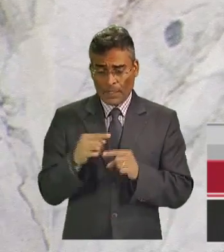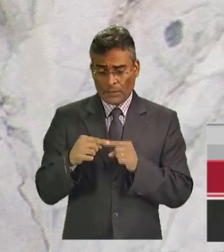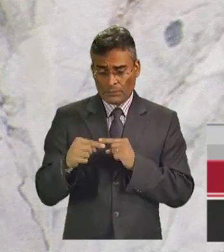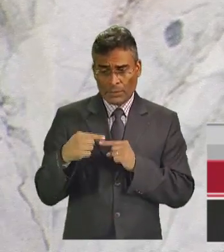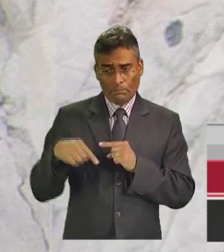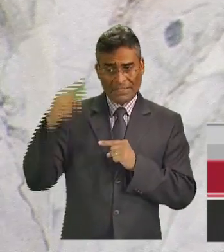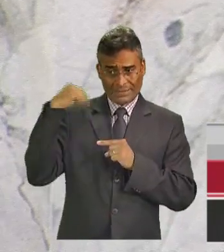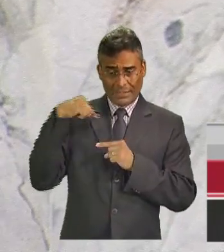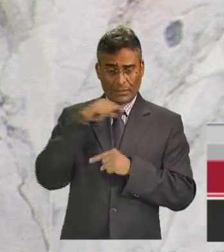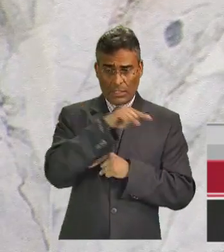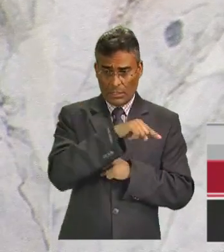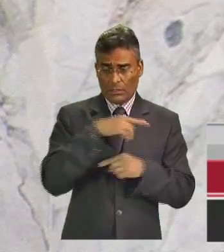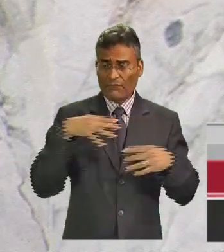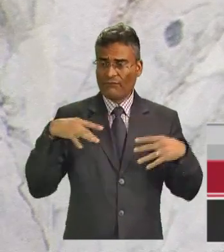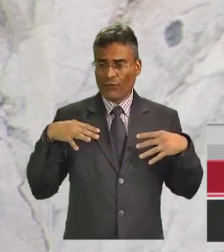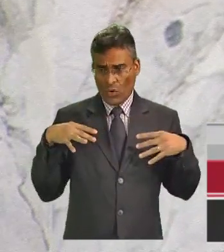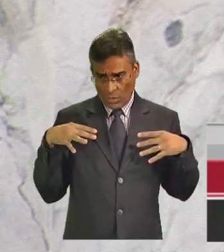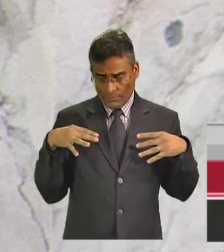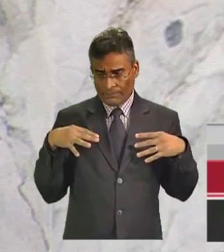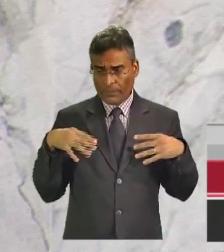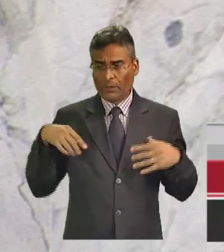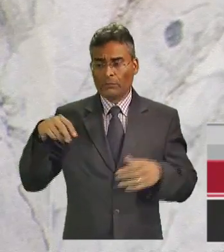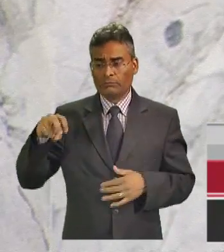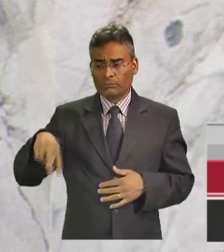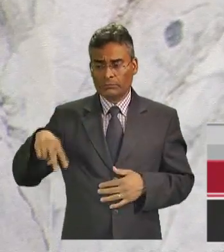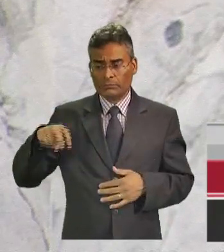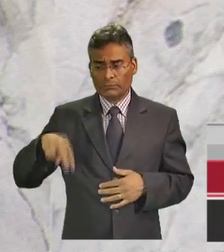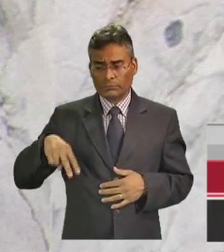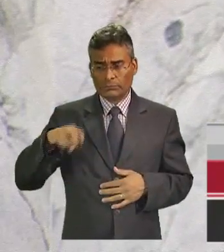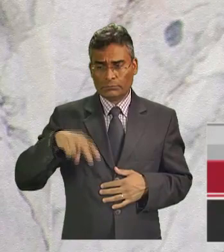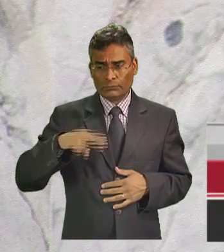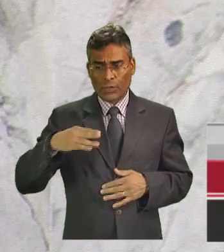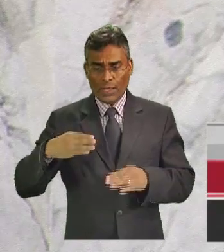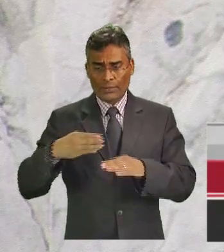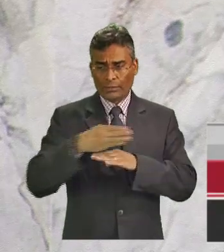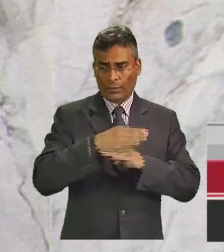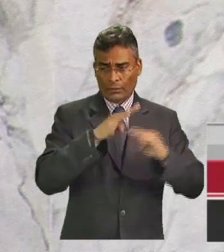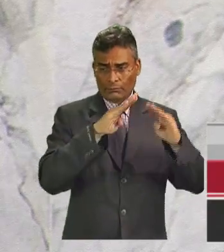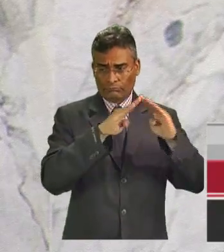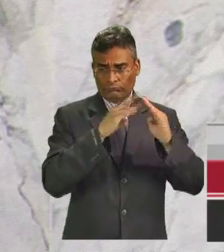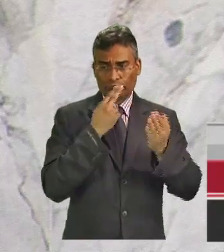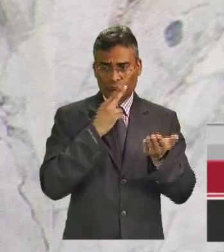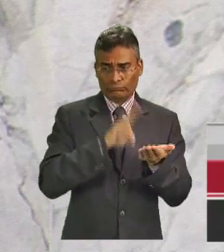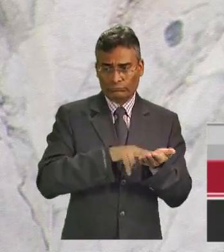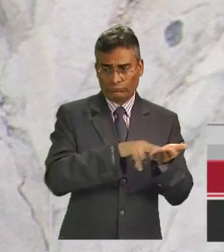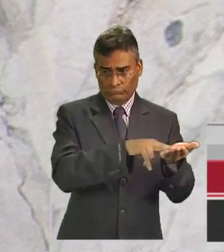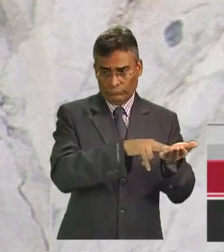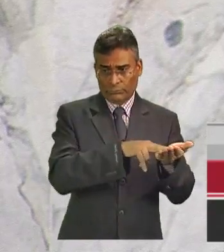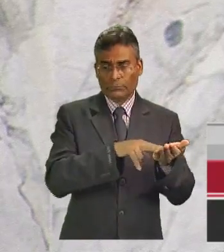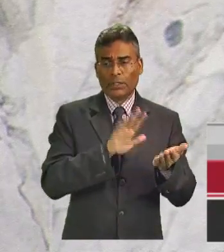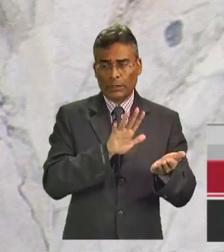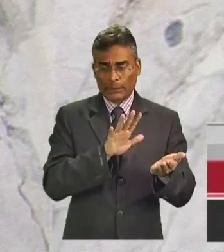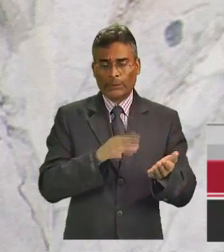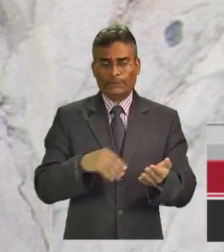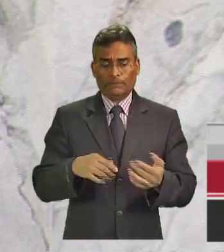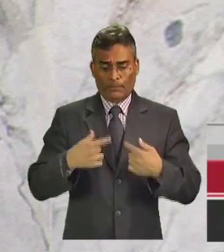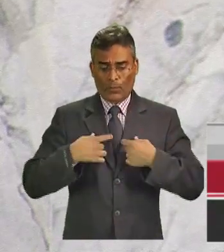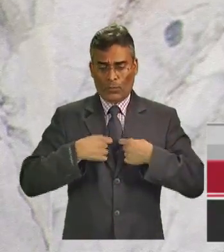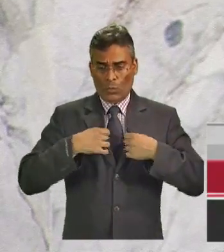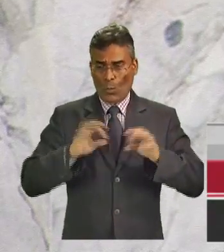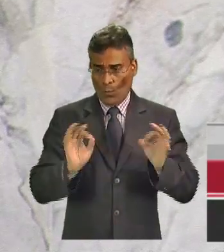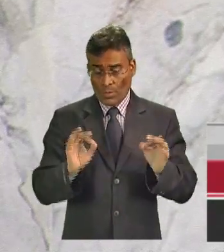ele estava de folga, desarmado, e foi até a agência do Correio local. Quando ele chegou nessa agência do Correio, a agência estava